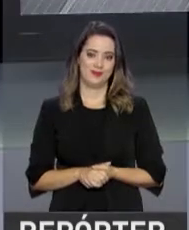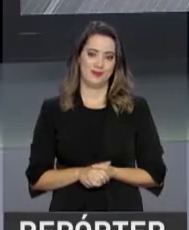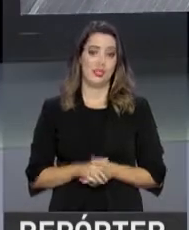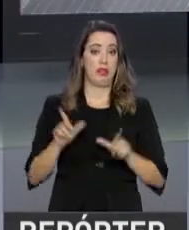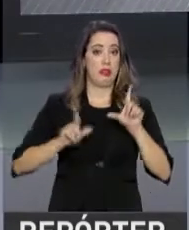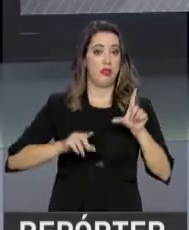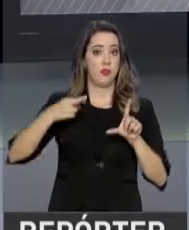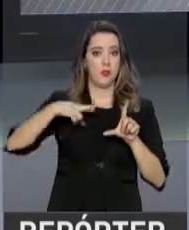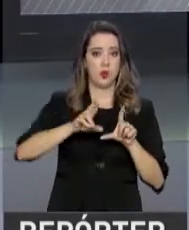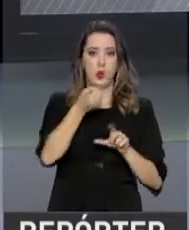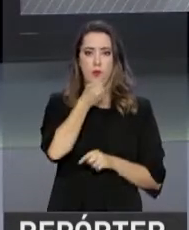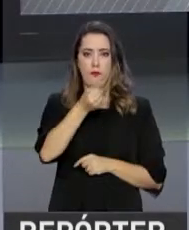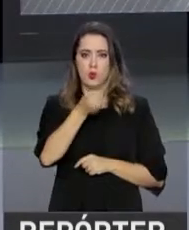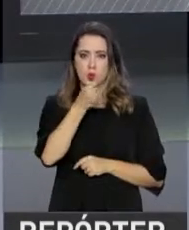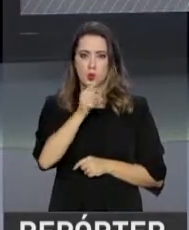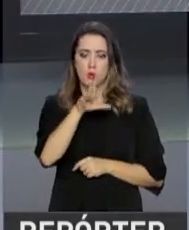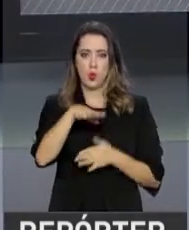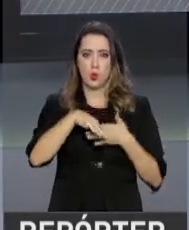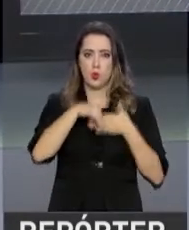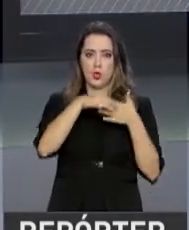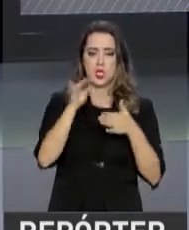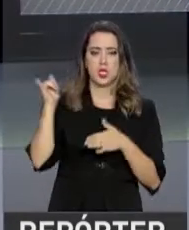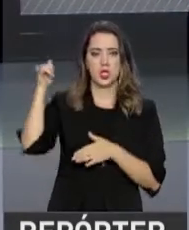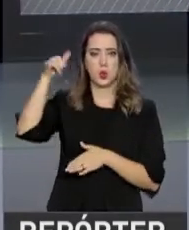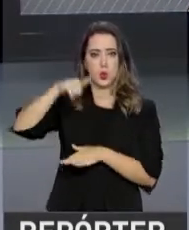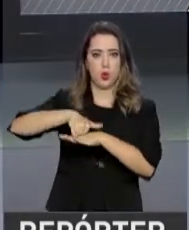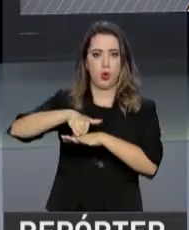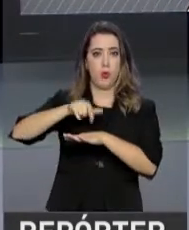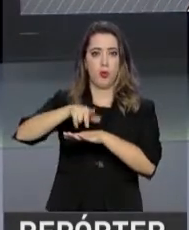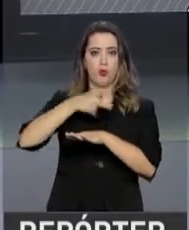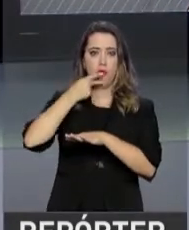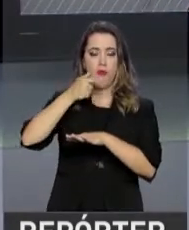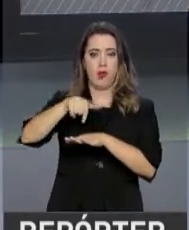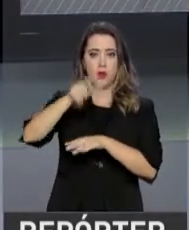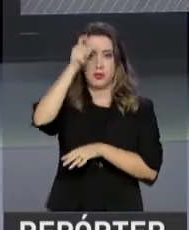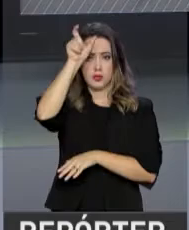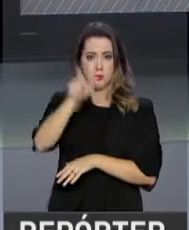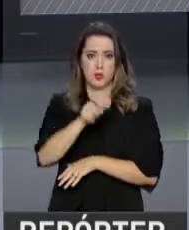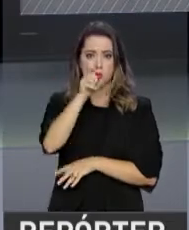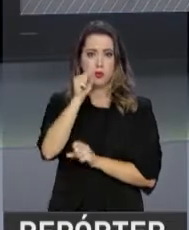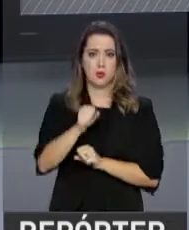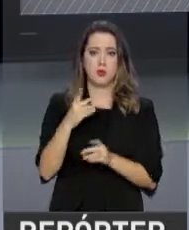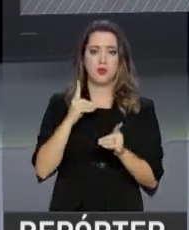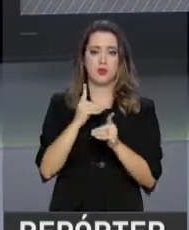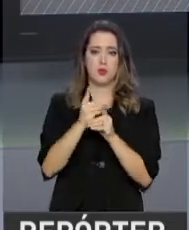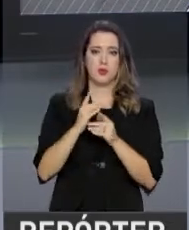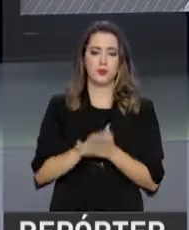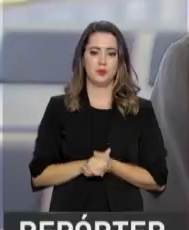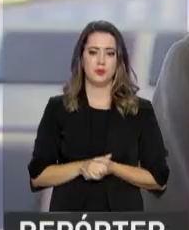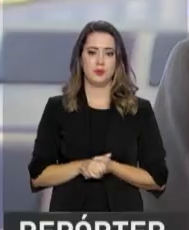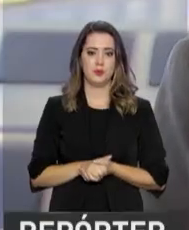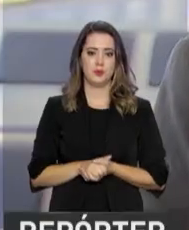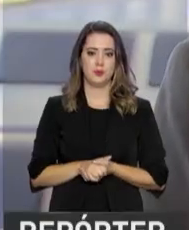tv nbr conversou com o superintendente do aeroporto que adiantou que os passageiros poderão encontrar